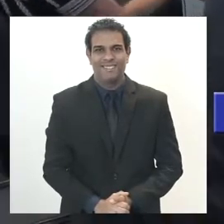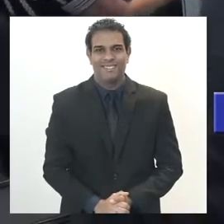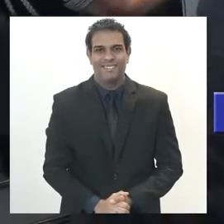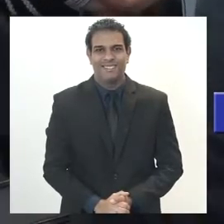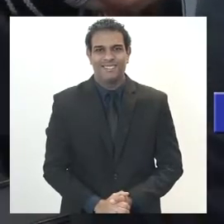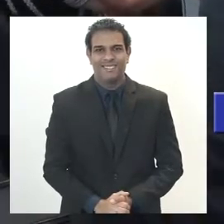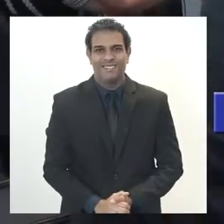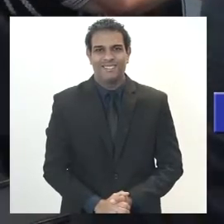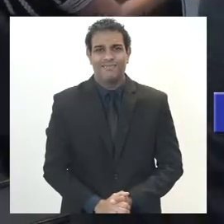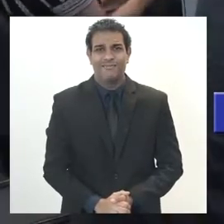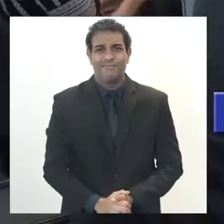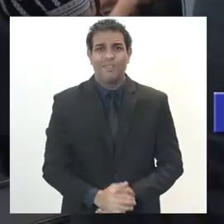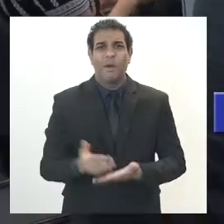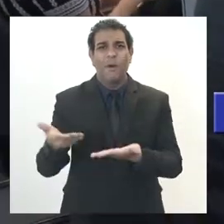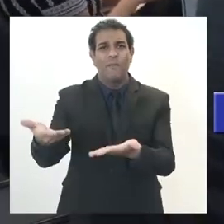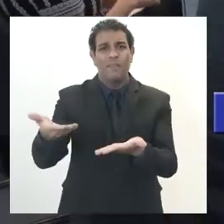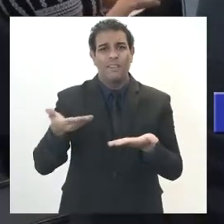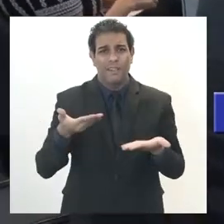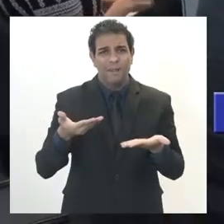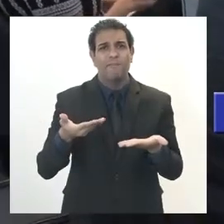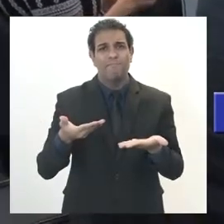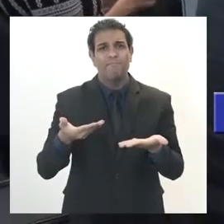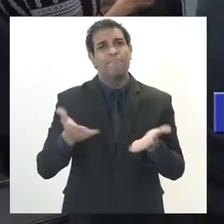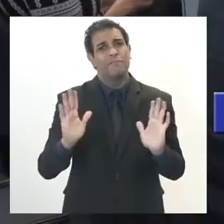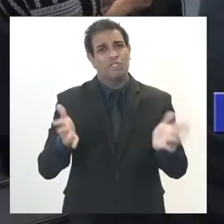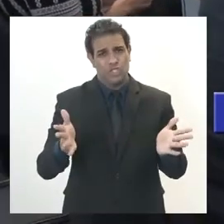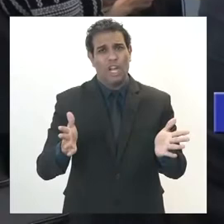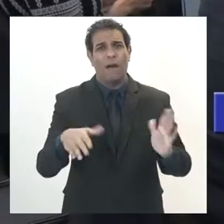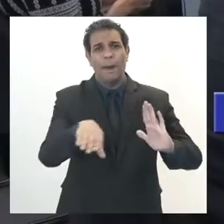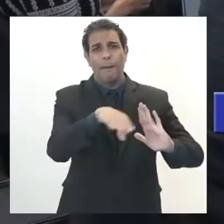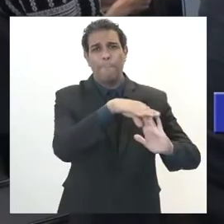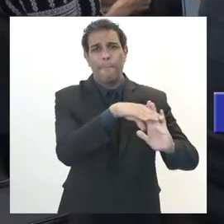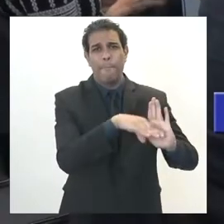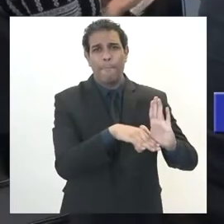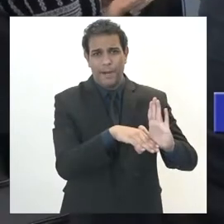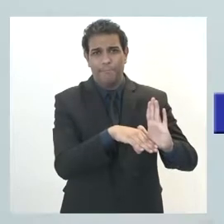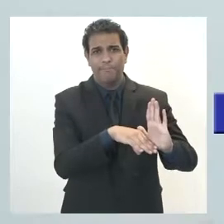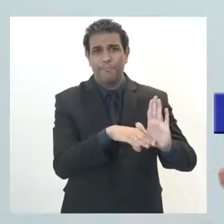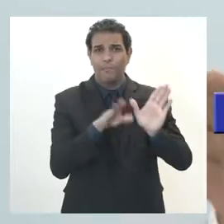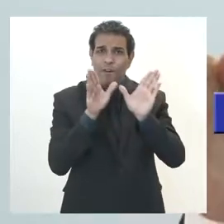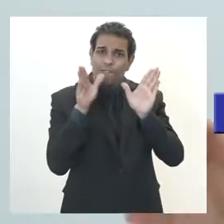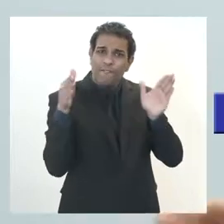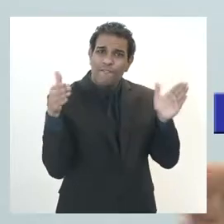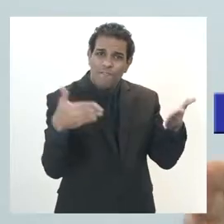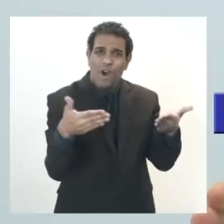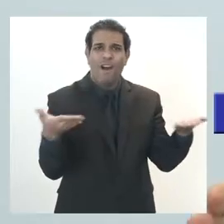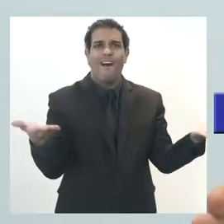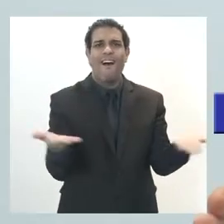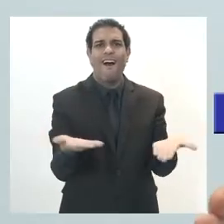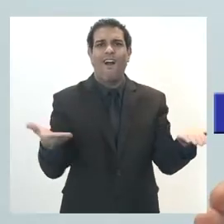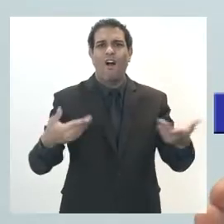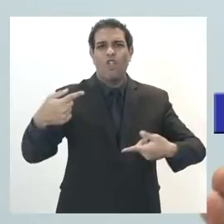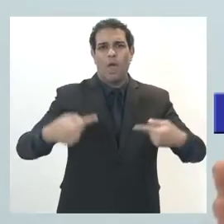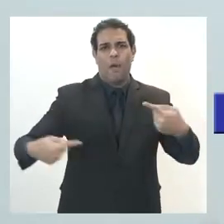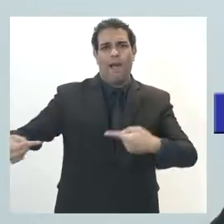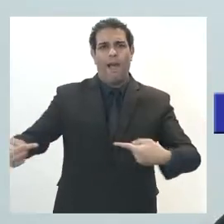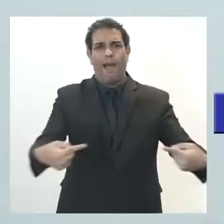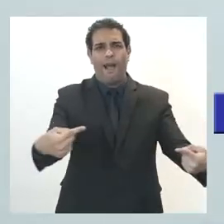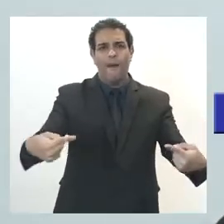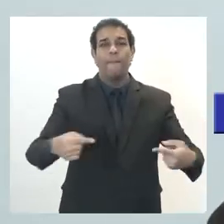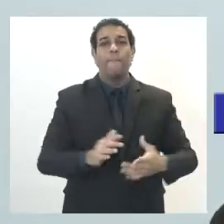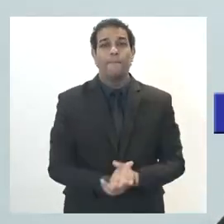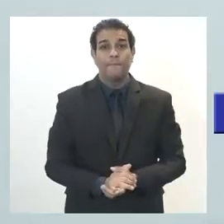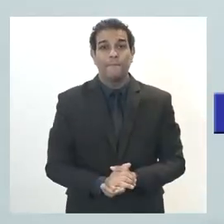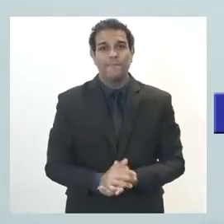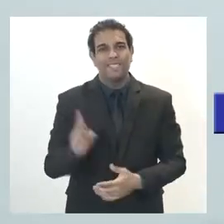tô vendo rapidamente que faz parte e do foco central do nosso debate que a